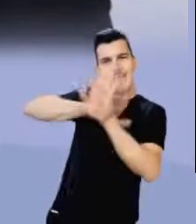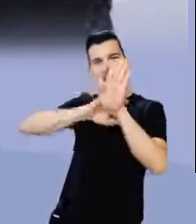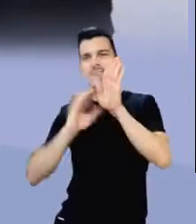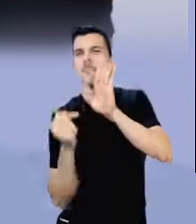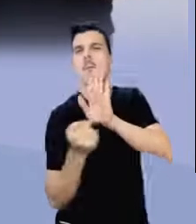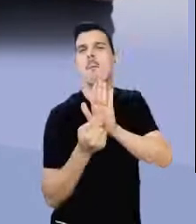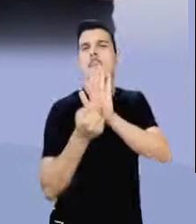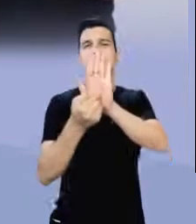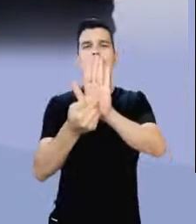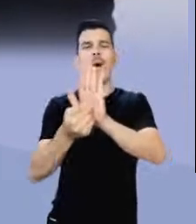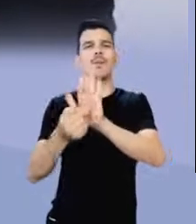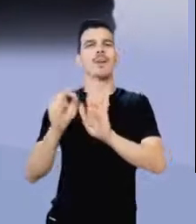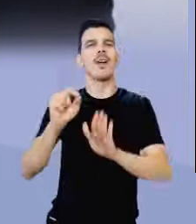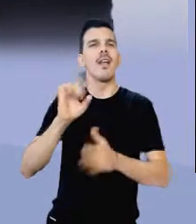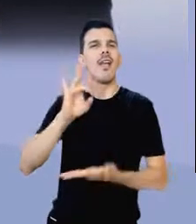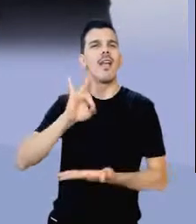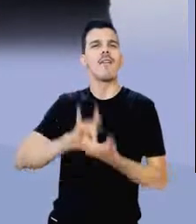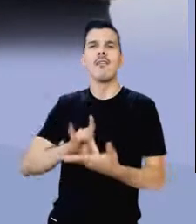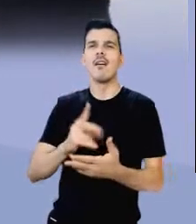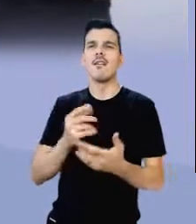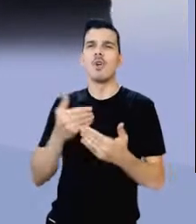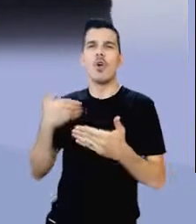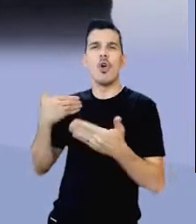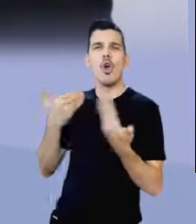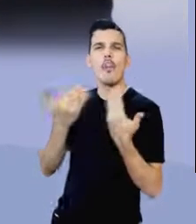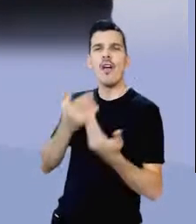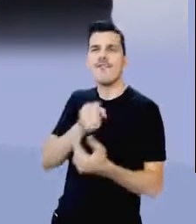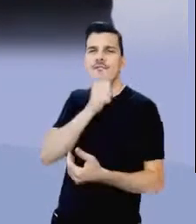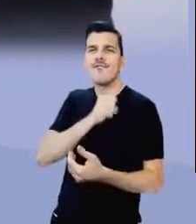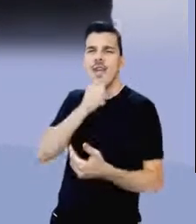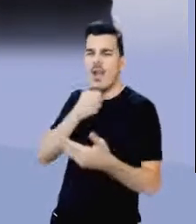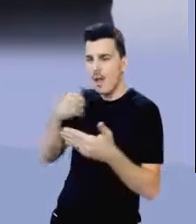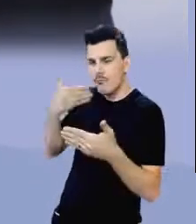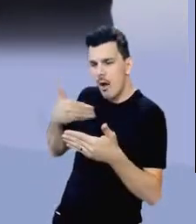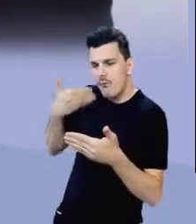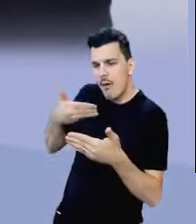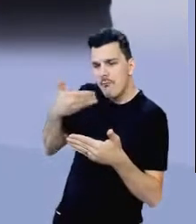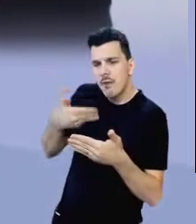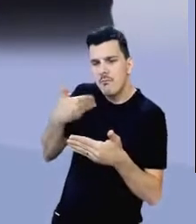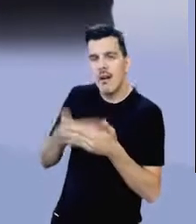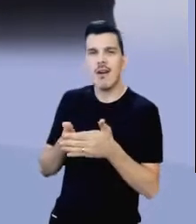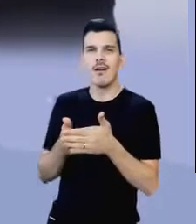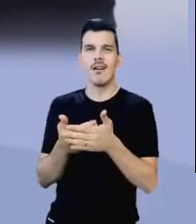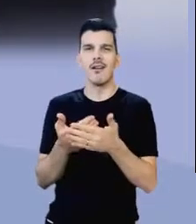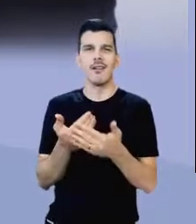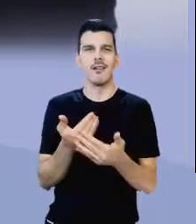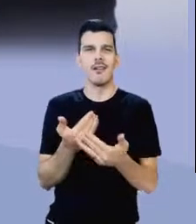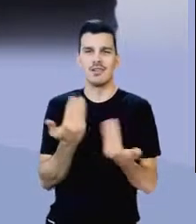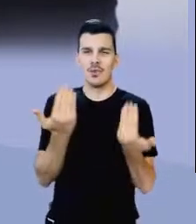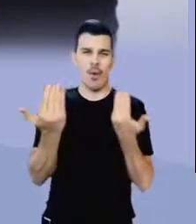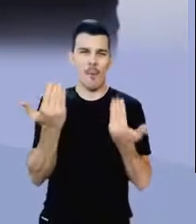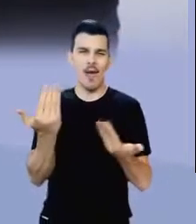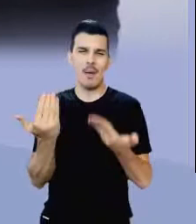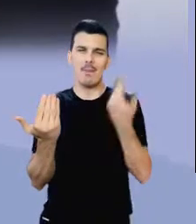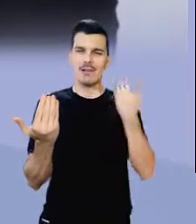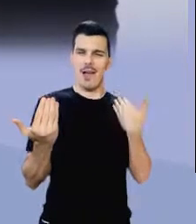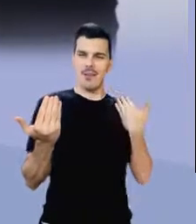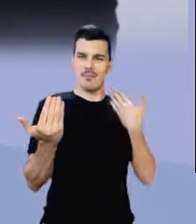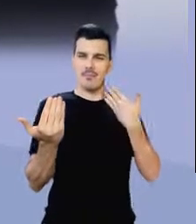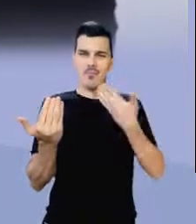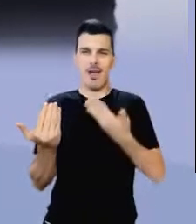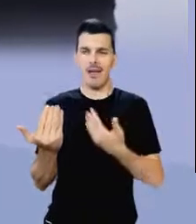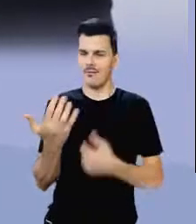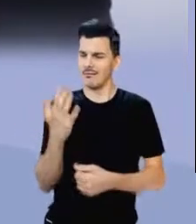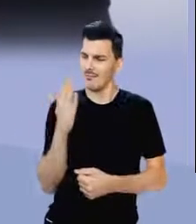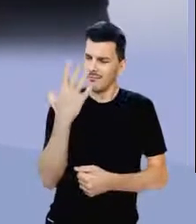nos conta acerca do envelhecimento, acerca de um rostinho que agora mudou,